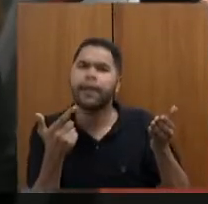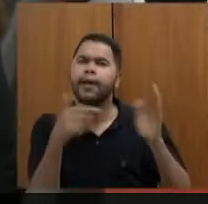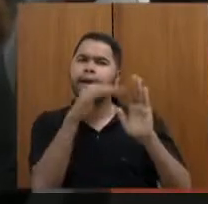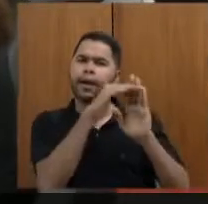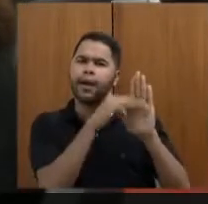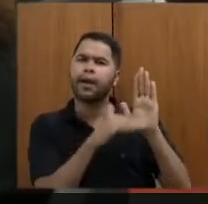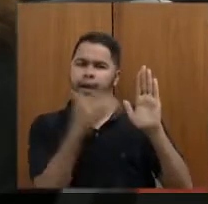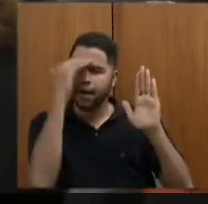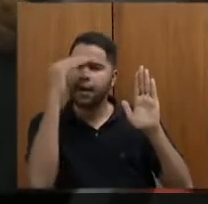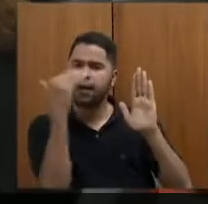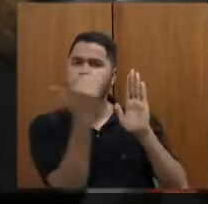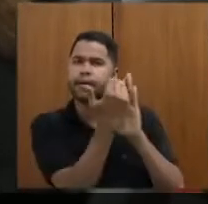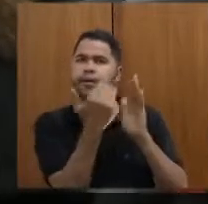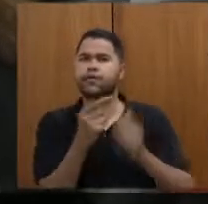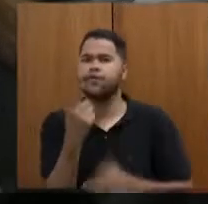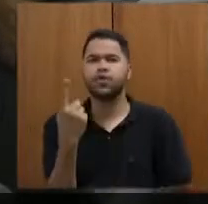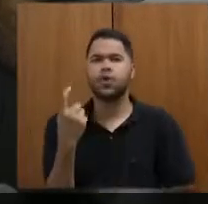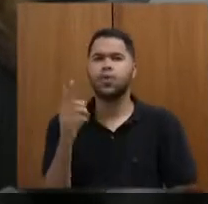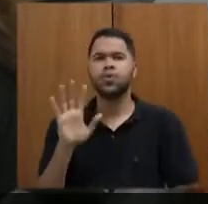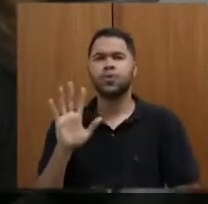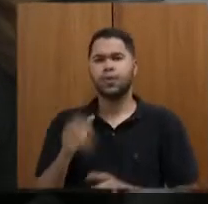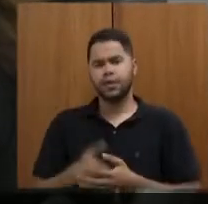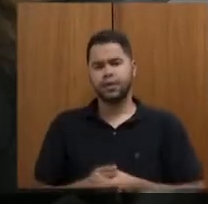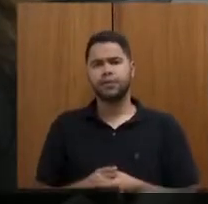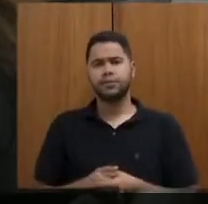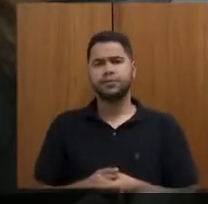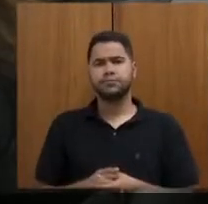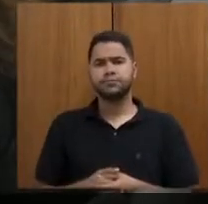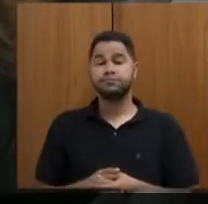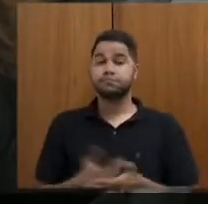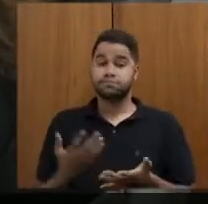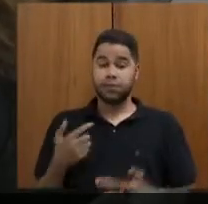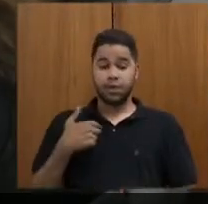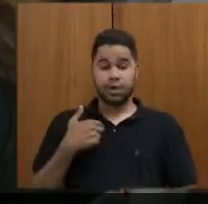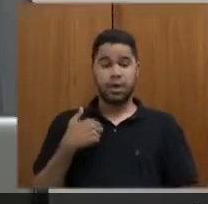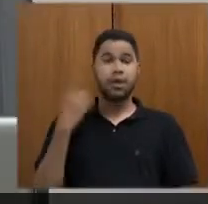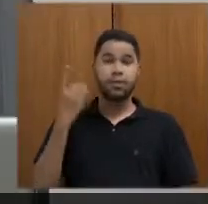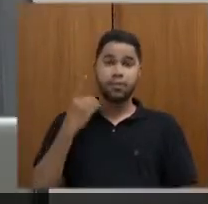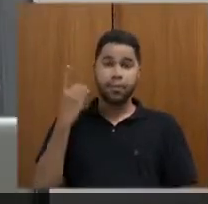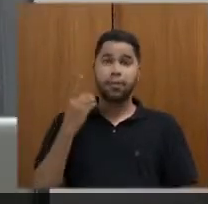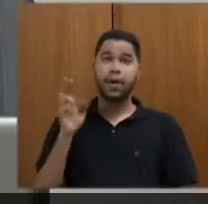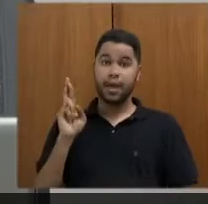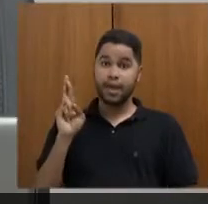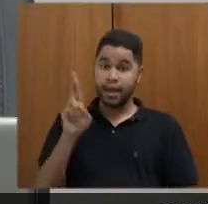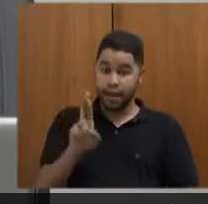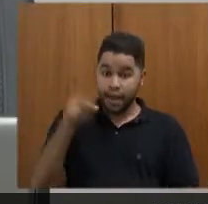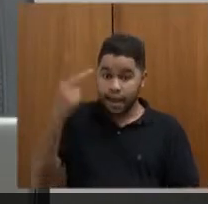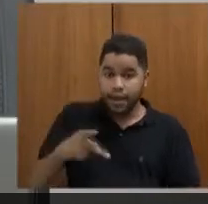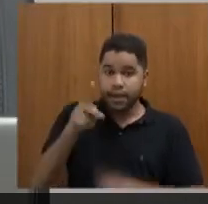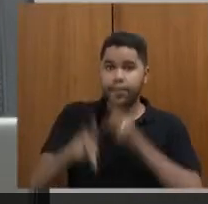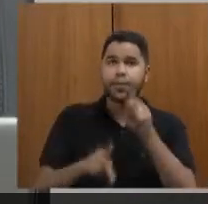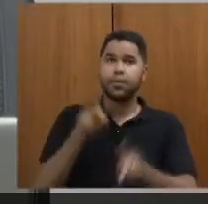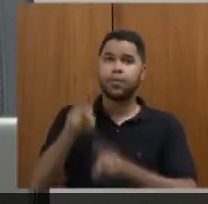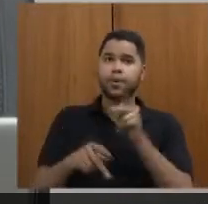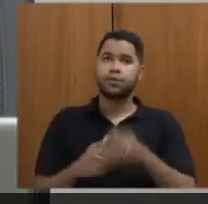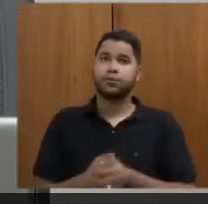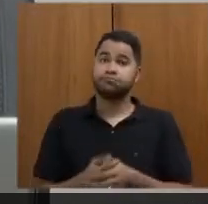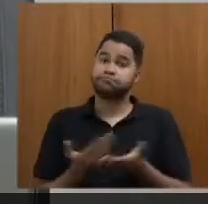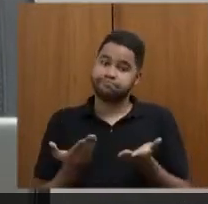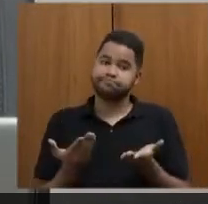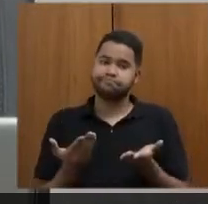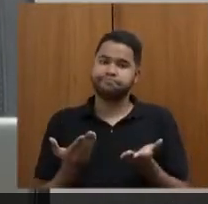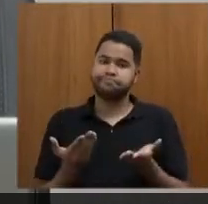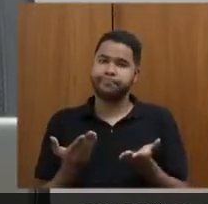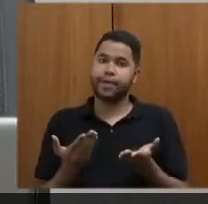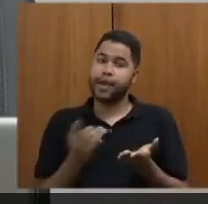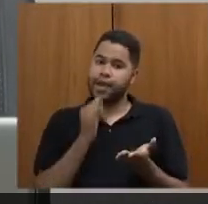respeitando a deliberação e a determinação da casa. Enquanto parlamentares, representantes da nossa população, o mínimo é